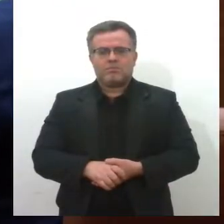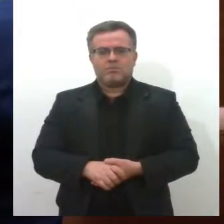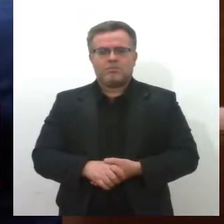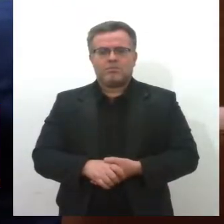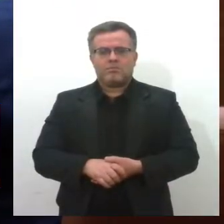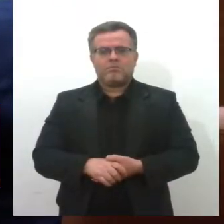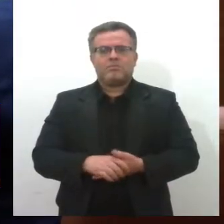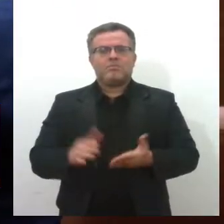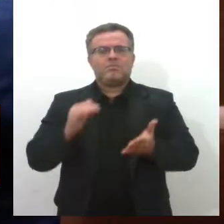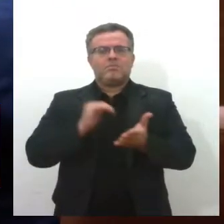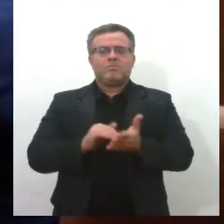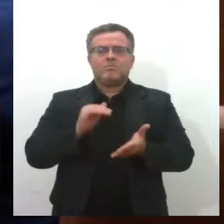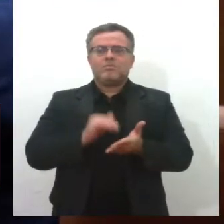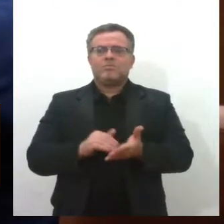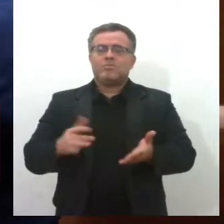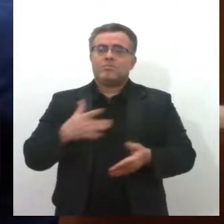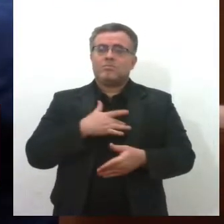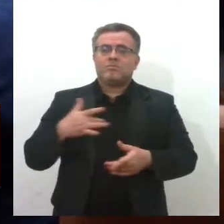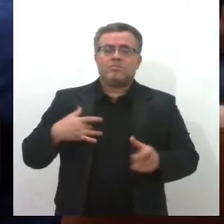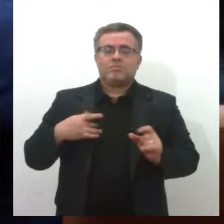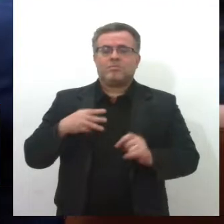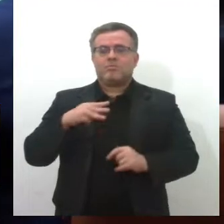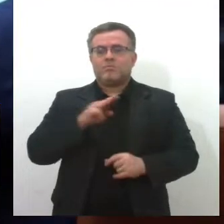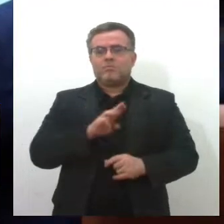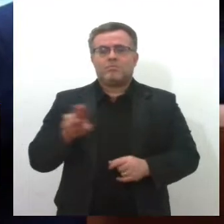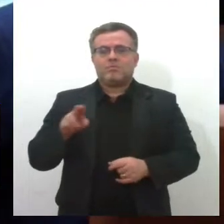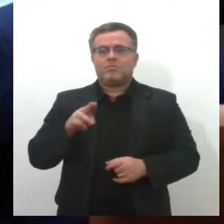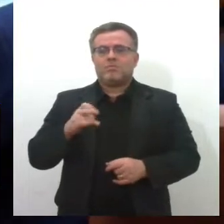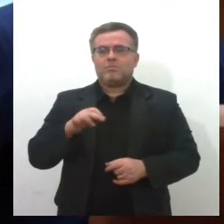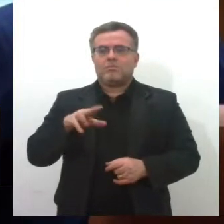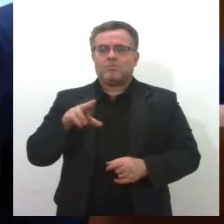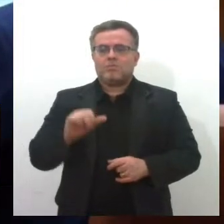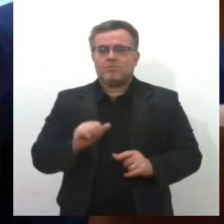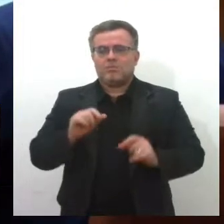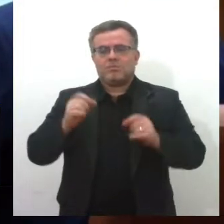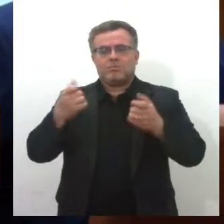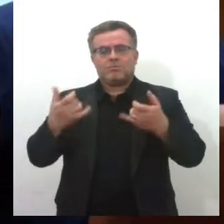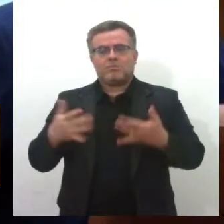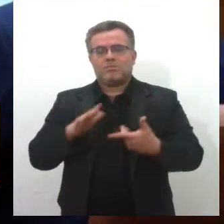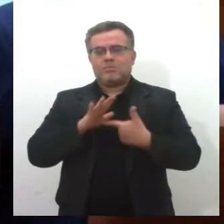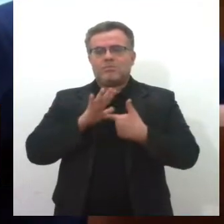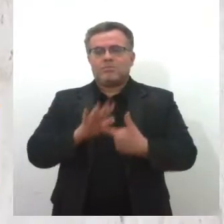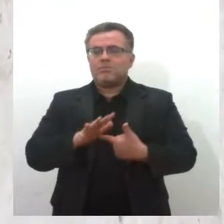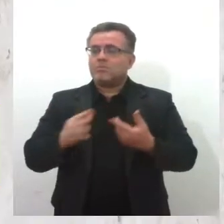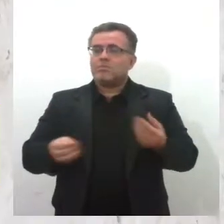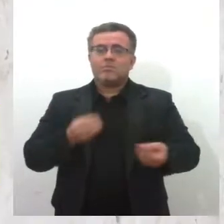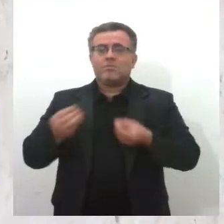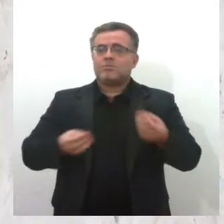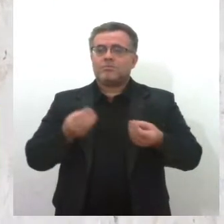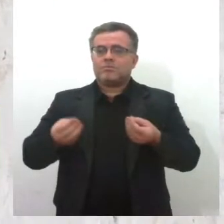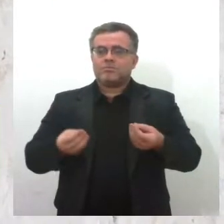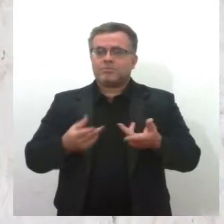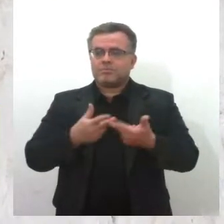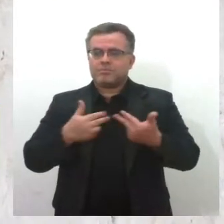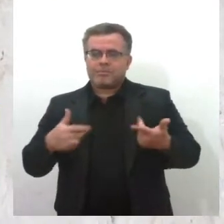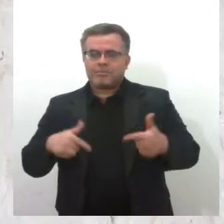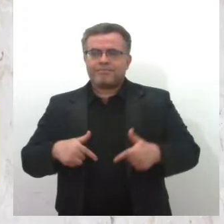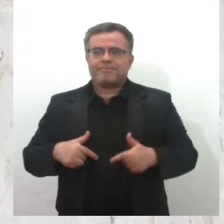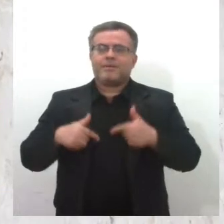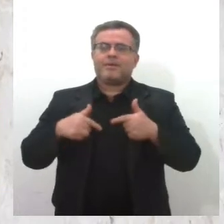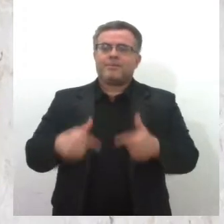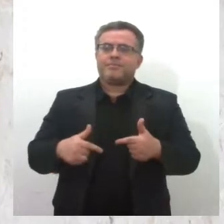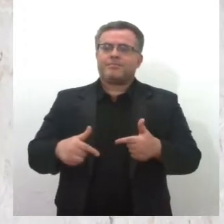A secretária estadual da Saúde, Mércia Feitosa, apresentou para os deputados estaduais os custos e ações da pasta